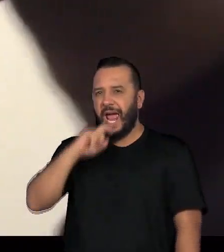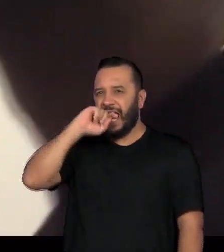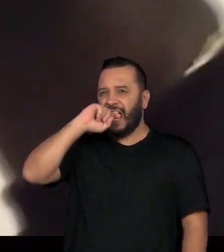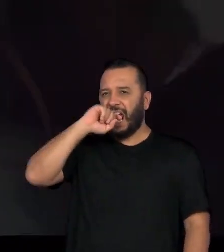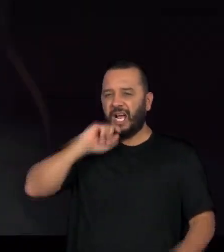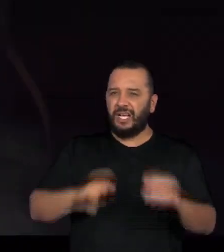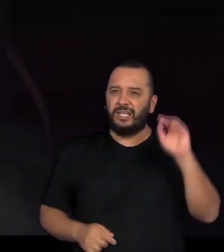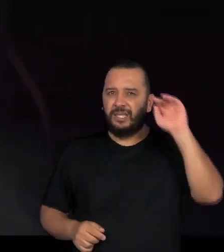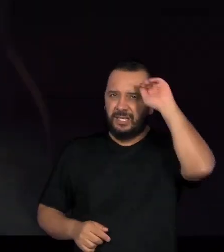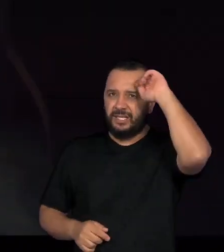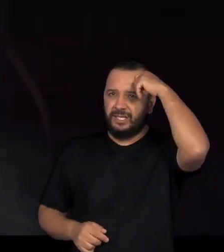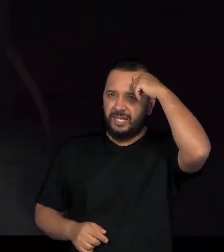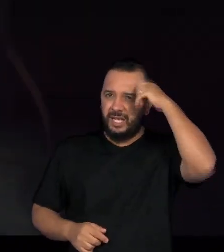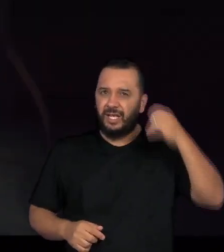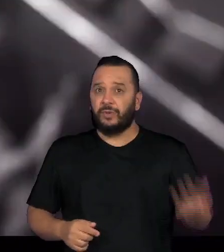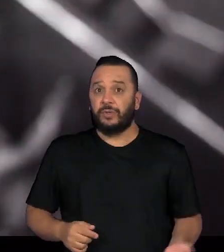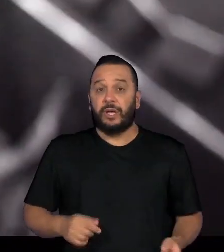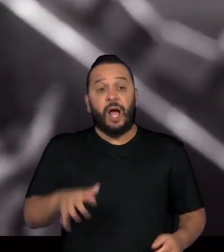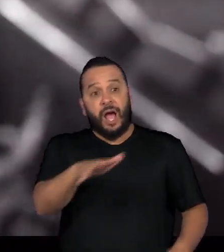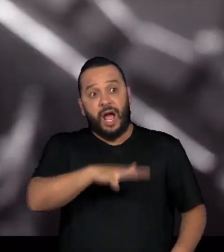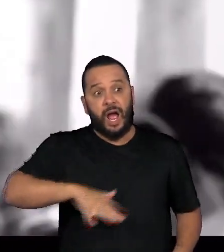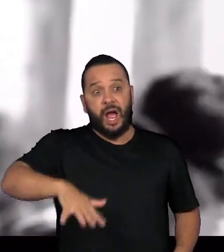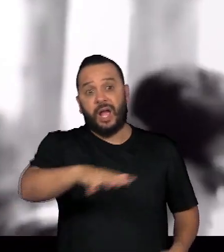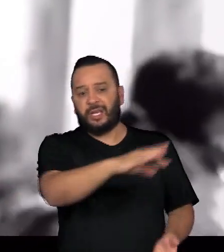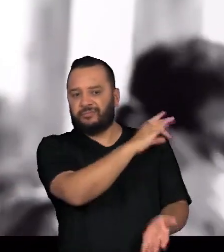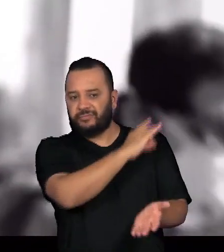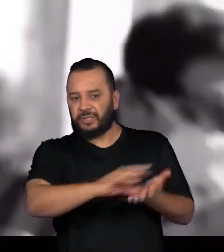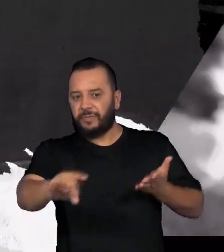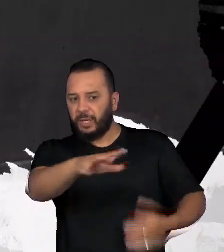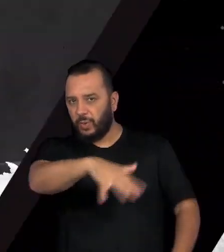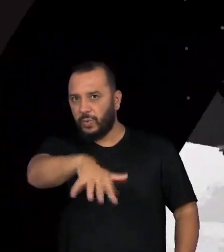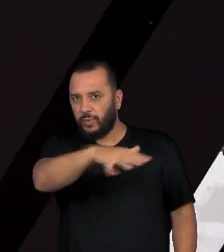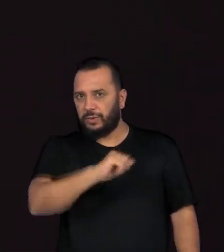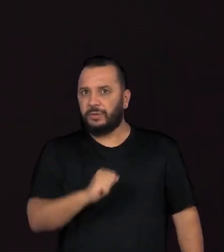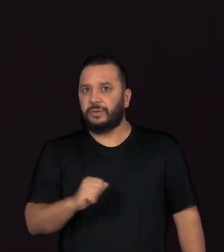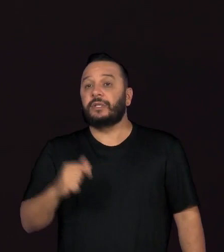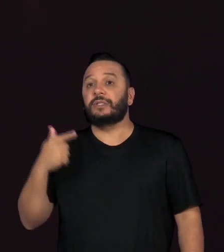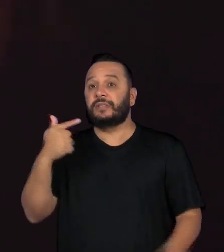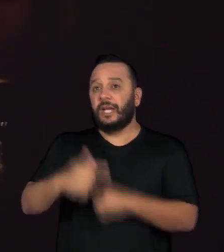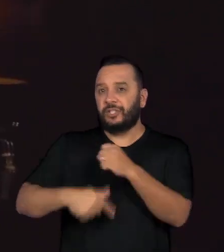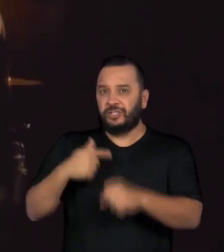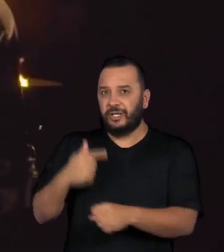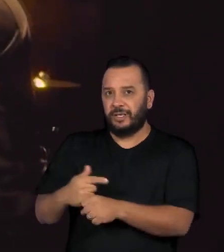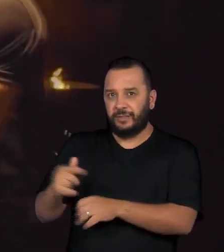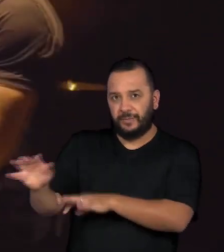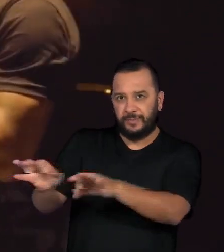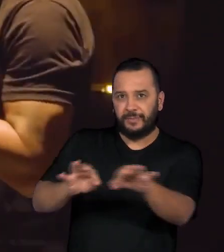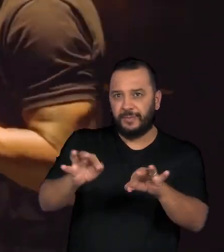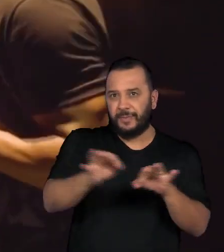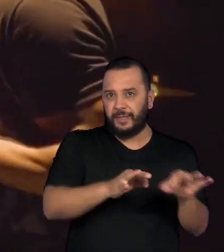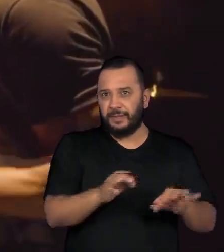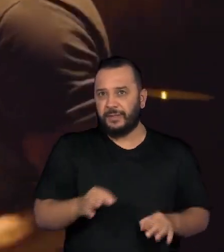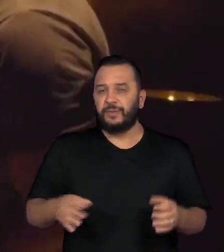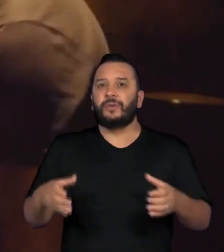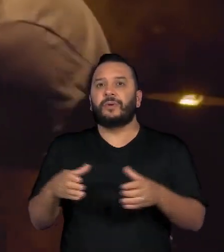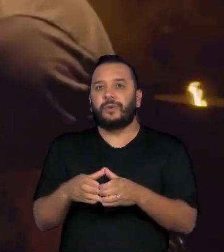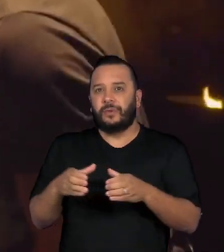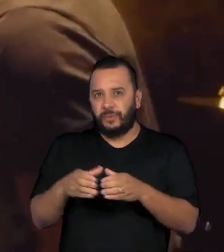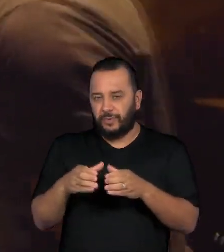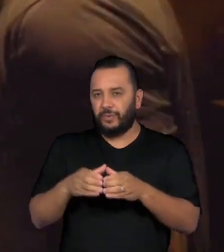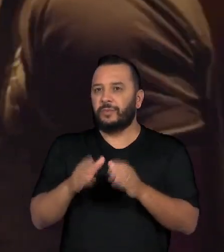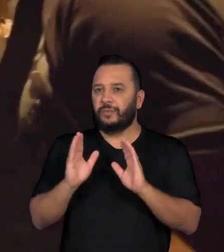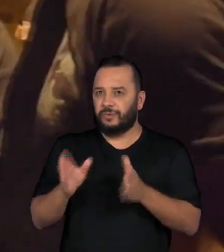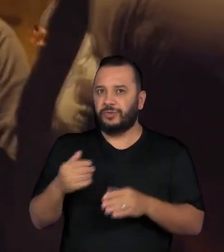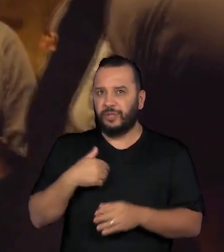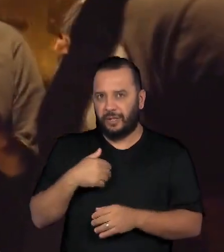A gente tá em território inimigo, cara. Foram 7 anos fazendo filme. Ao longo desse tempo filmando Racionais, eu ouvi uma série